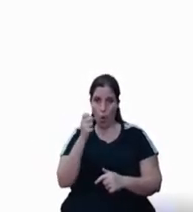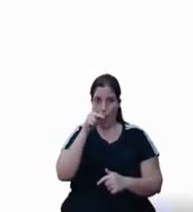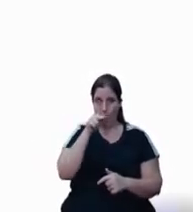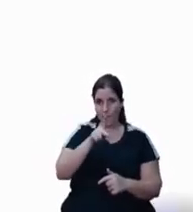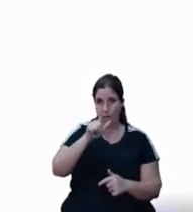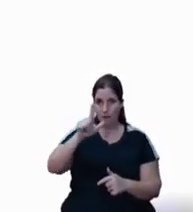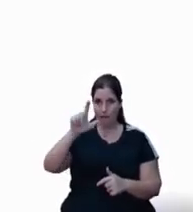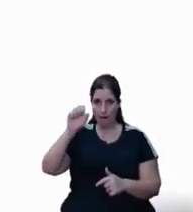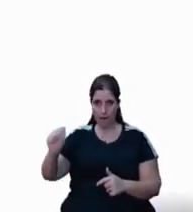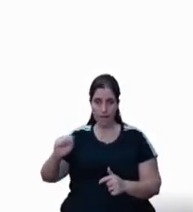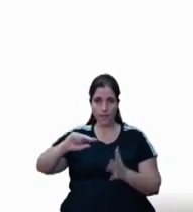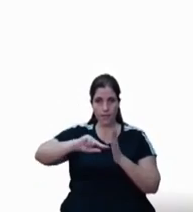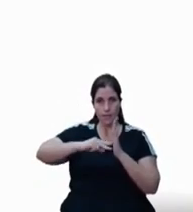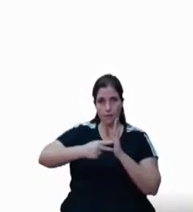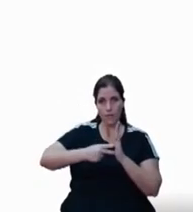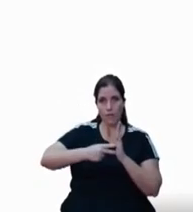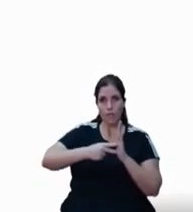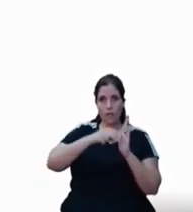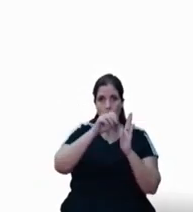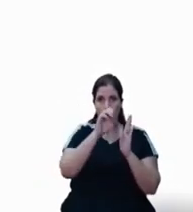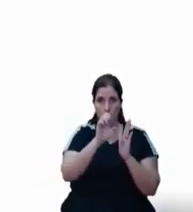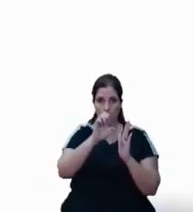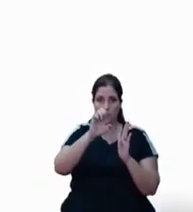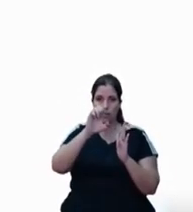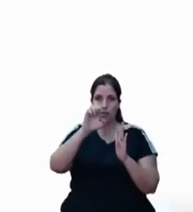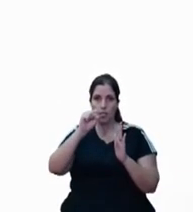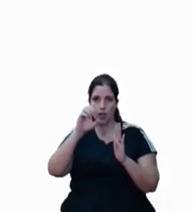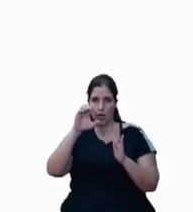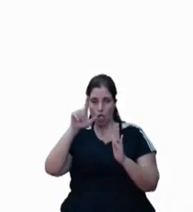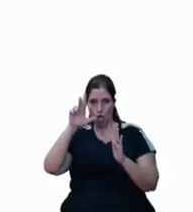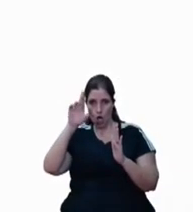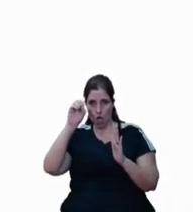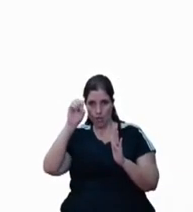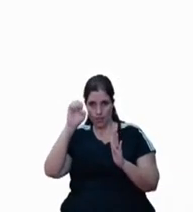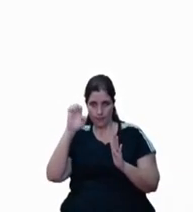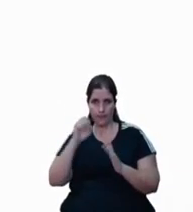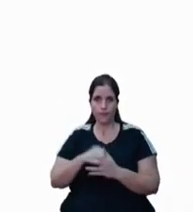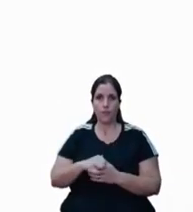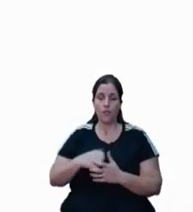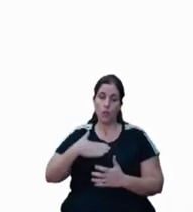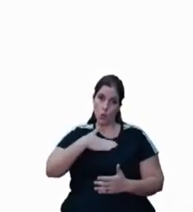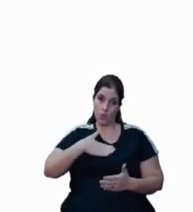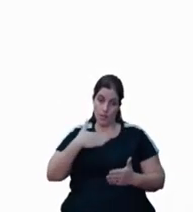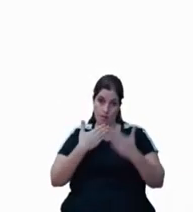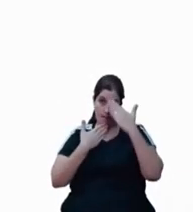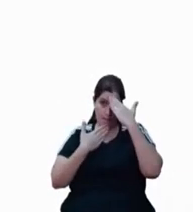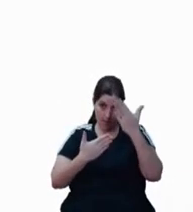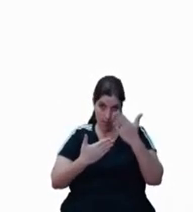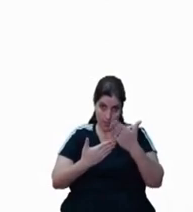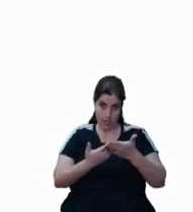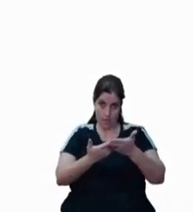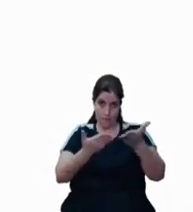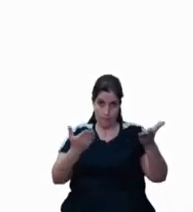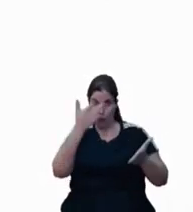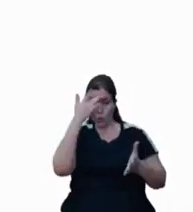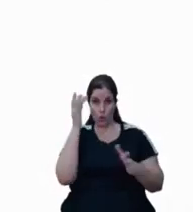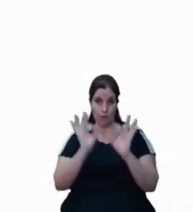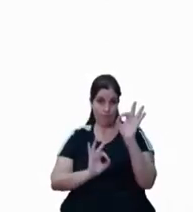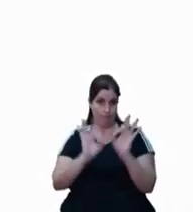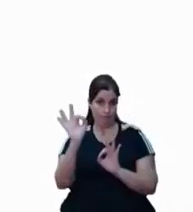PLS significa esclerose lateral primária. Gostaria de agradecer aos organizadores por